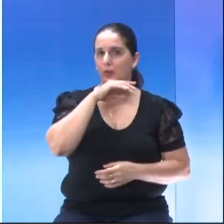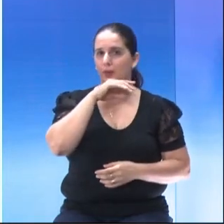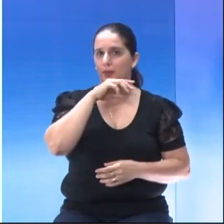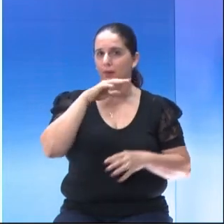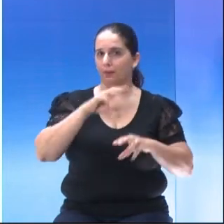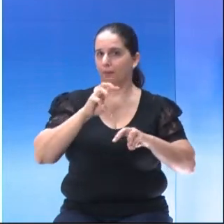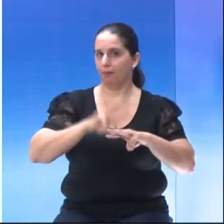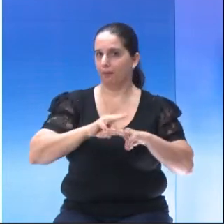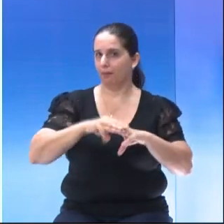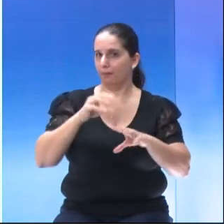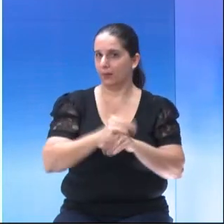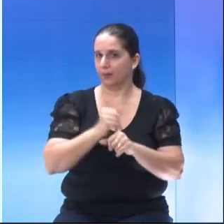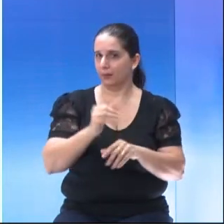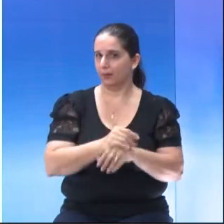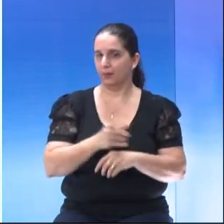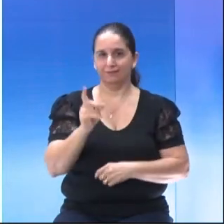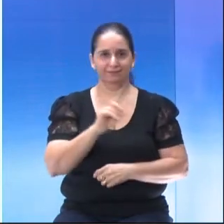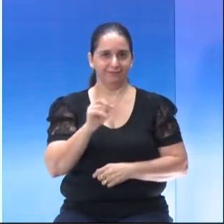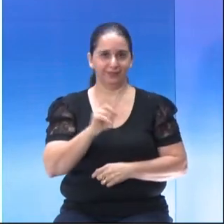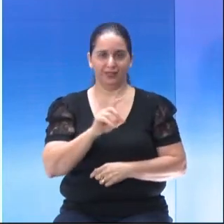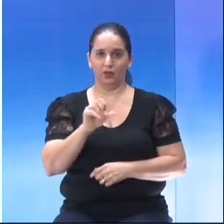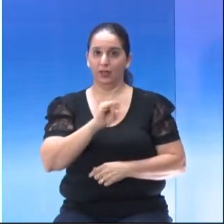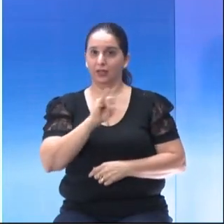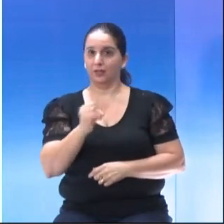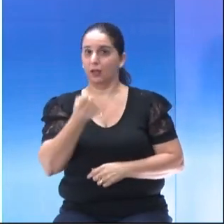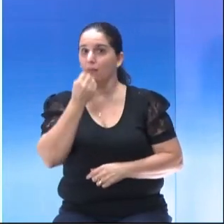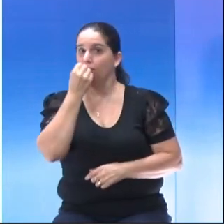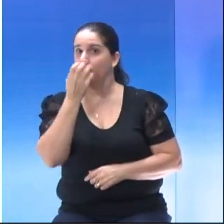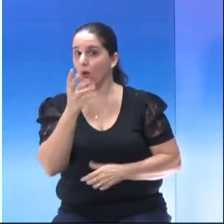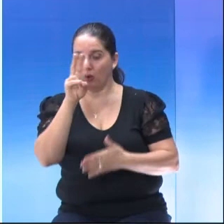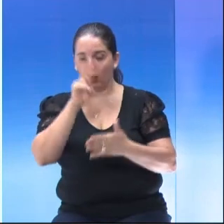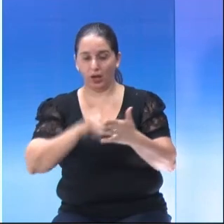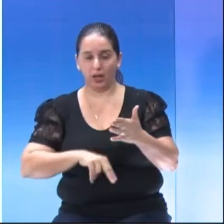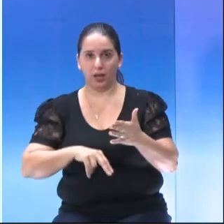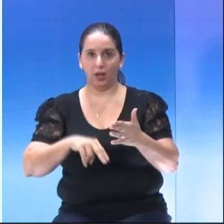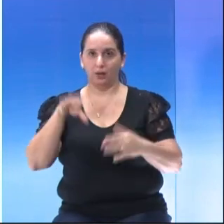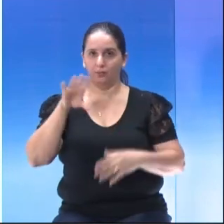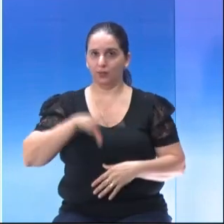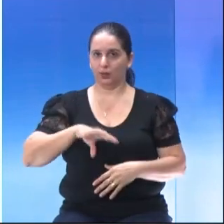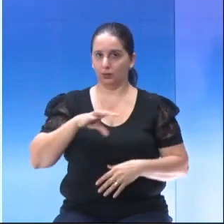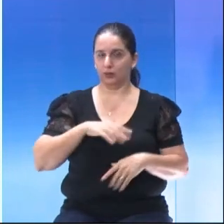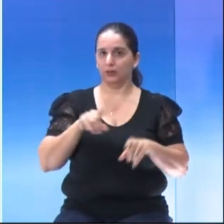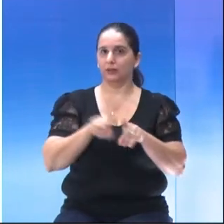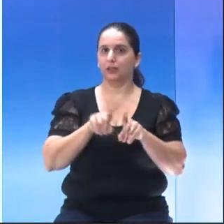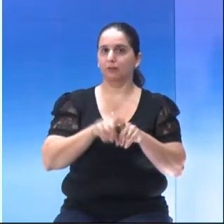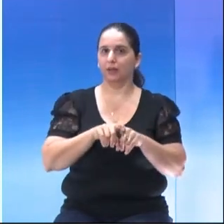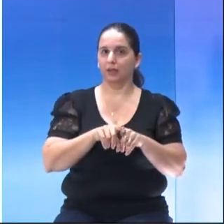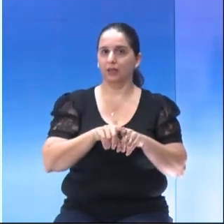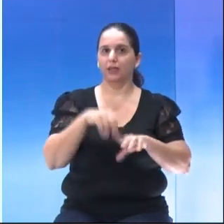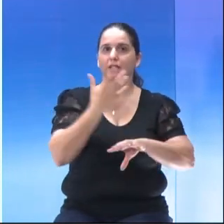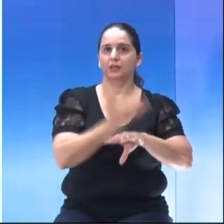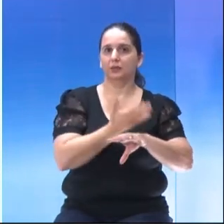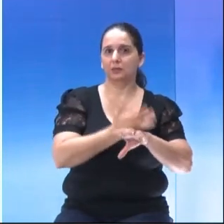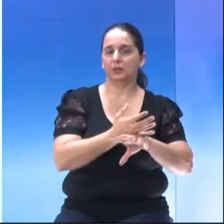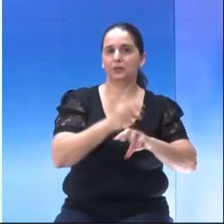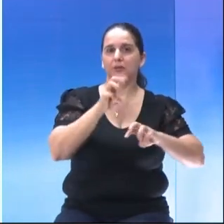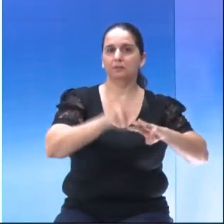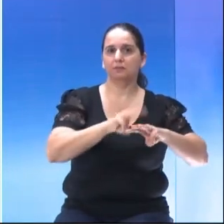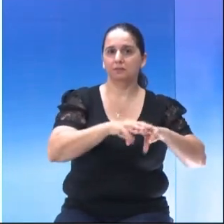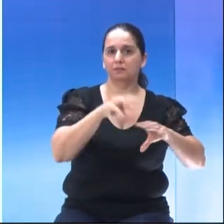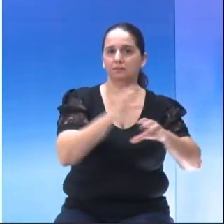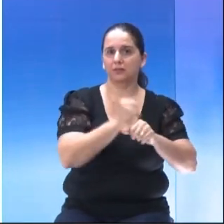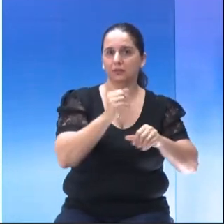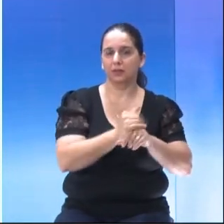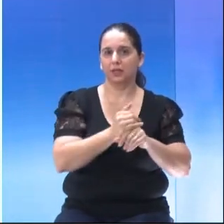é ruim de matemática. Pelo contrário, se você é bom de português, se você interpreta bem a leitura do texto, você faz qualquer questão